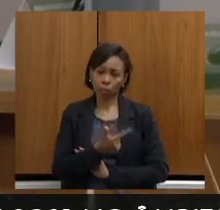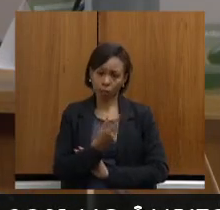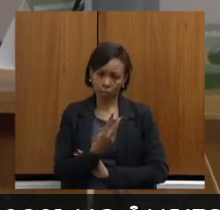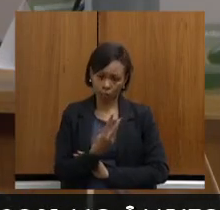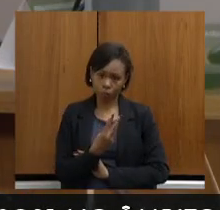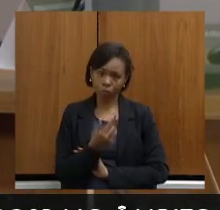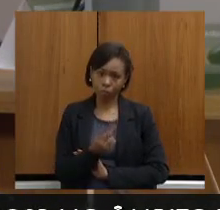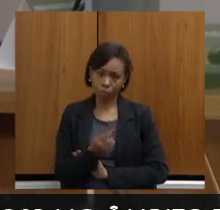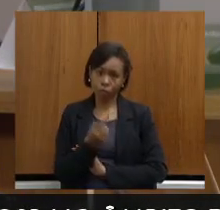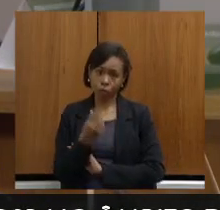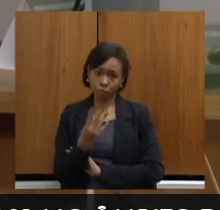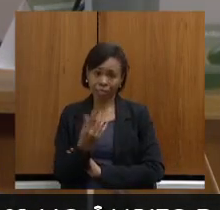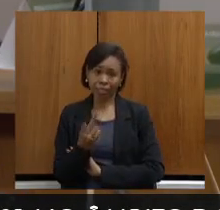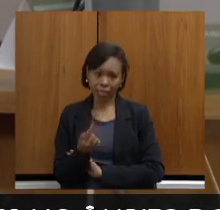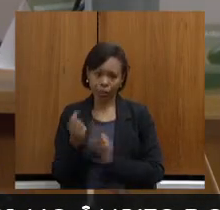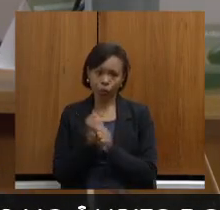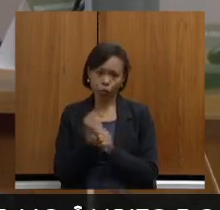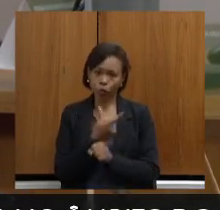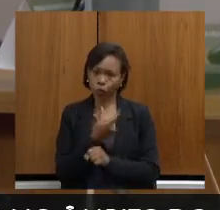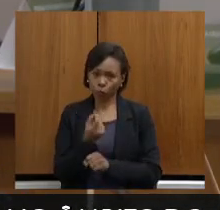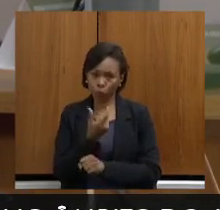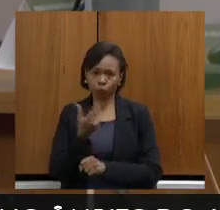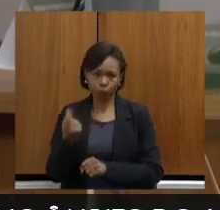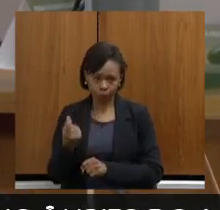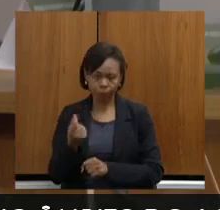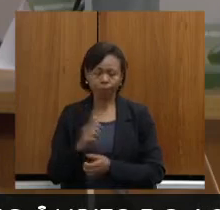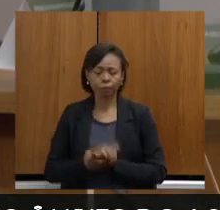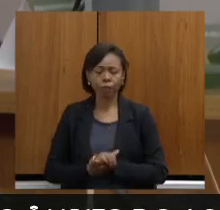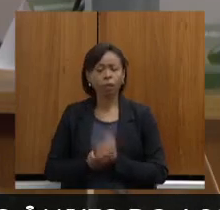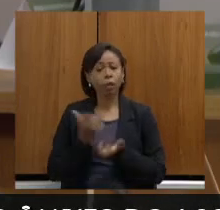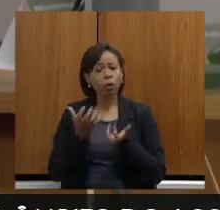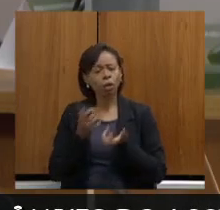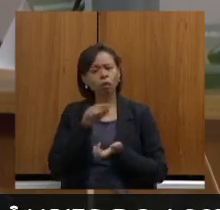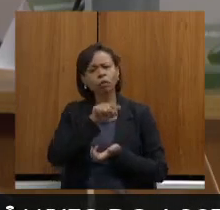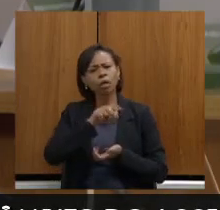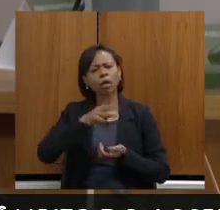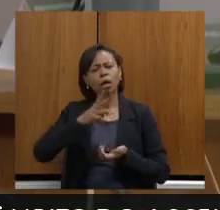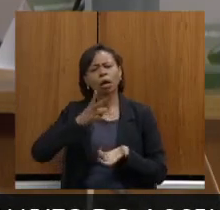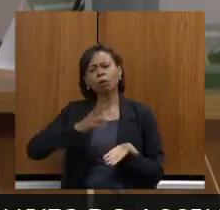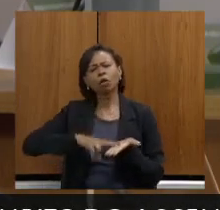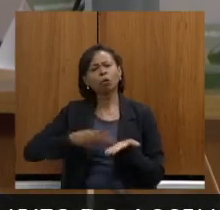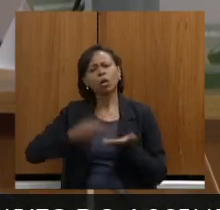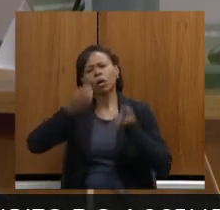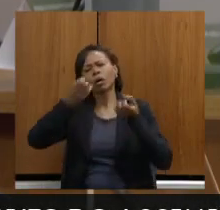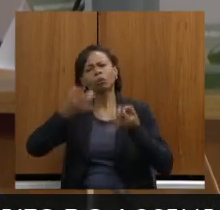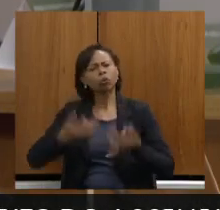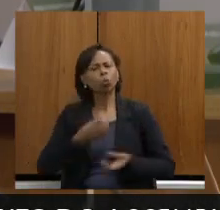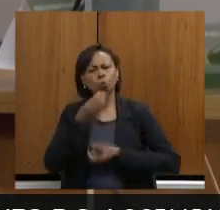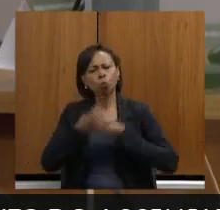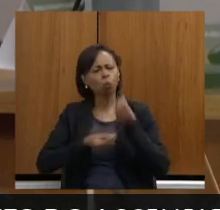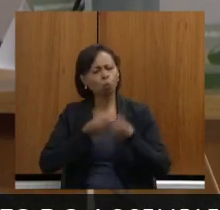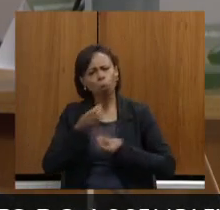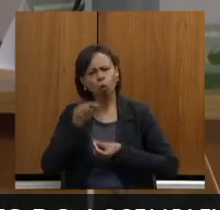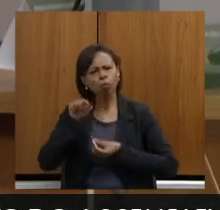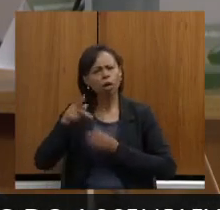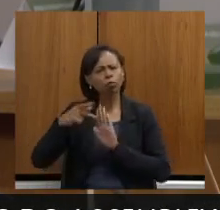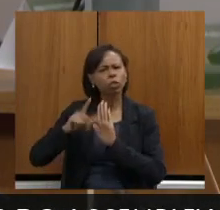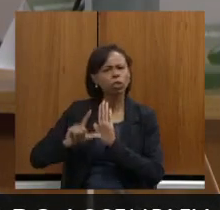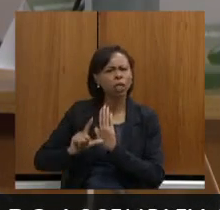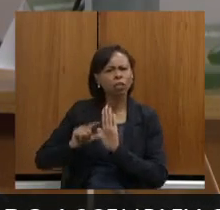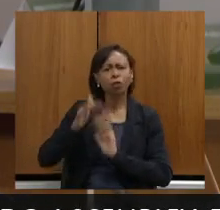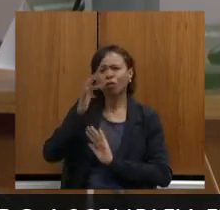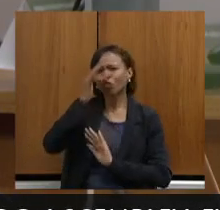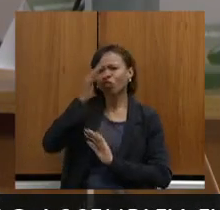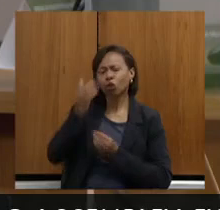1747 2020 eu gostaria que a senhora nos atualizasse como é que anda essa situação desse projeto